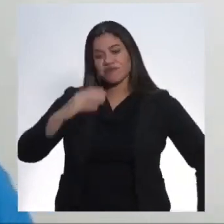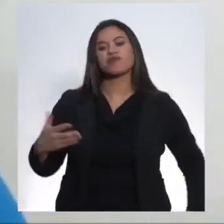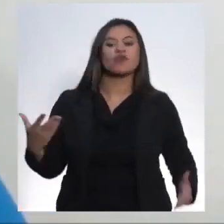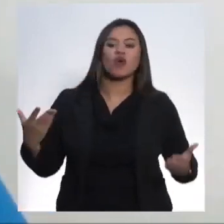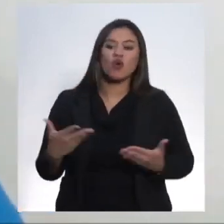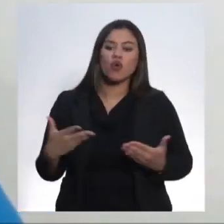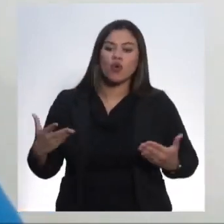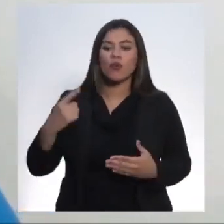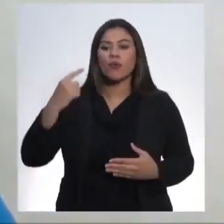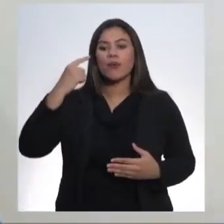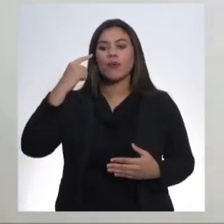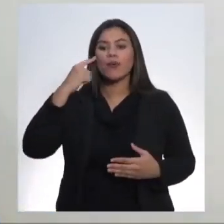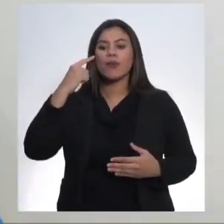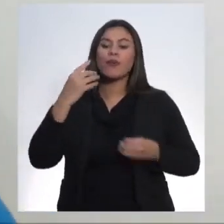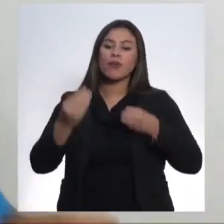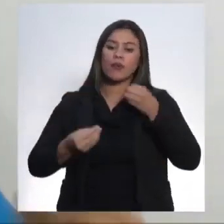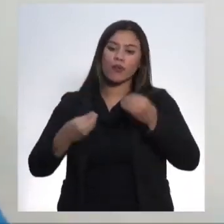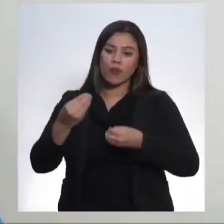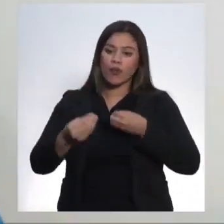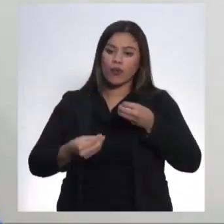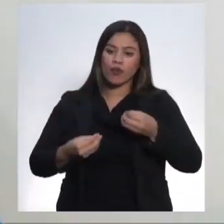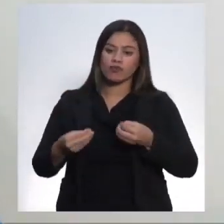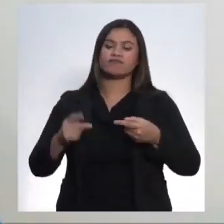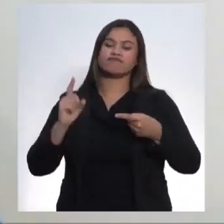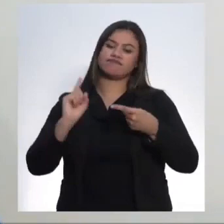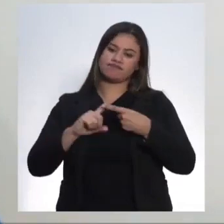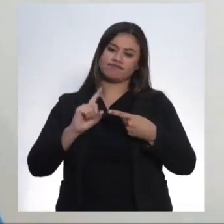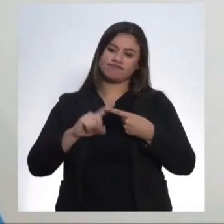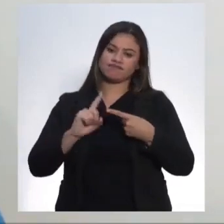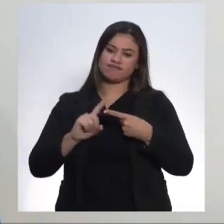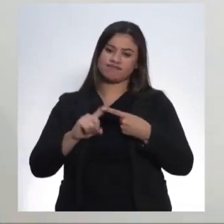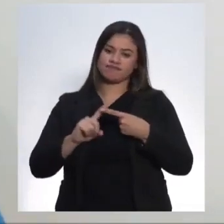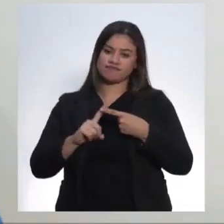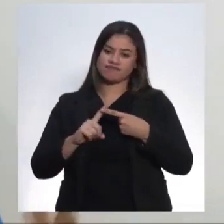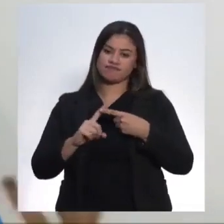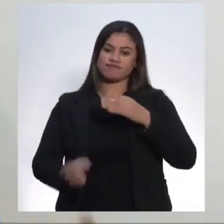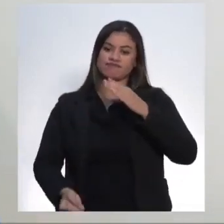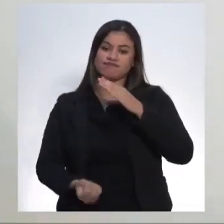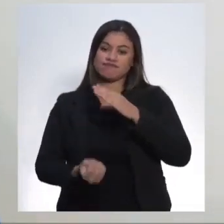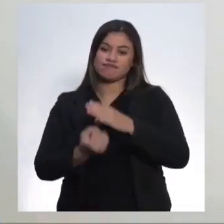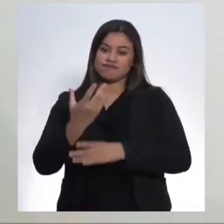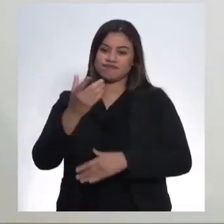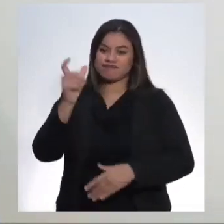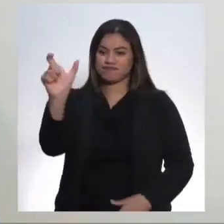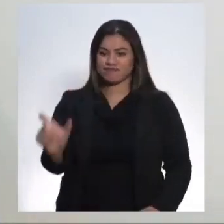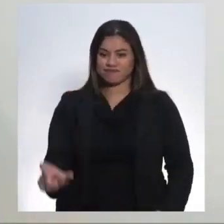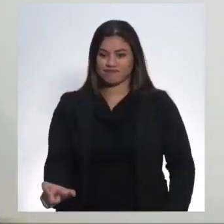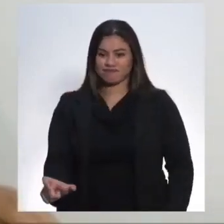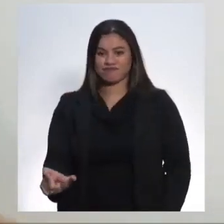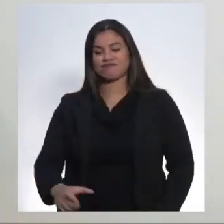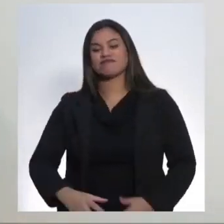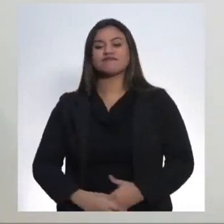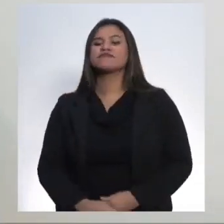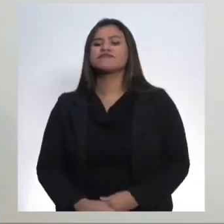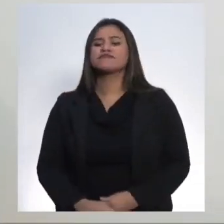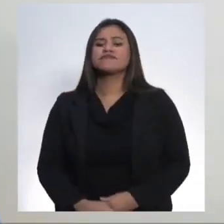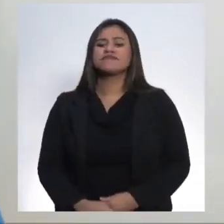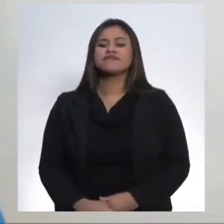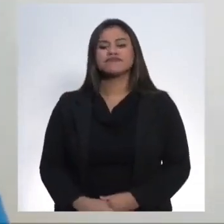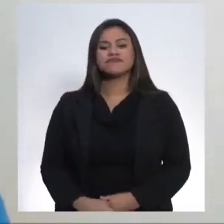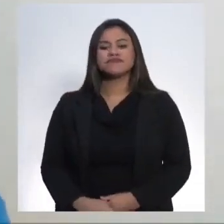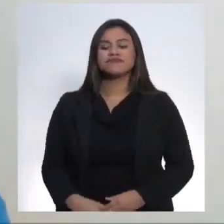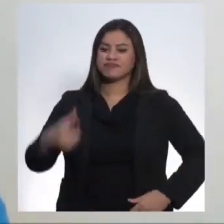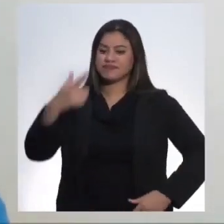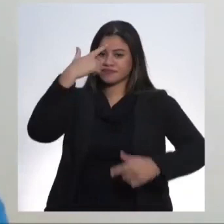gente vai passar pela primeira parte que se chama criando uma persona. A ideia é que